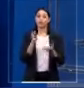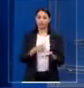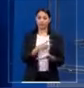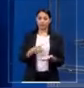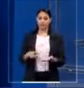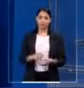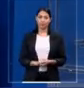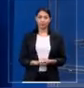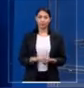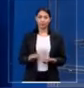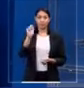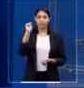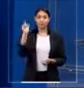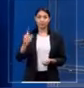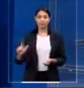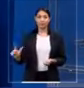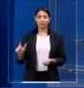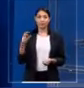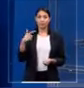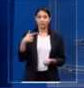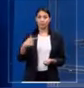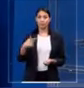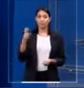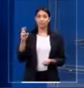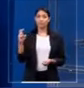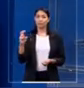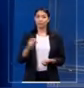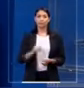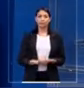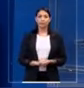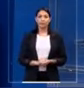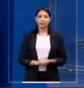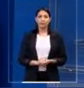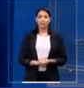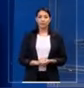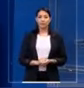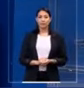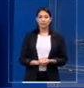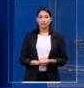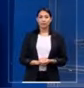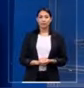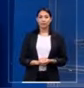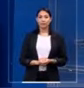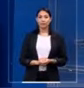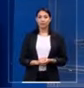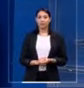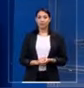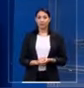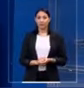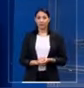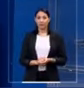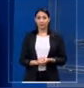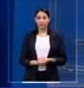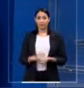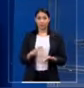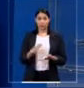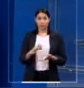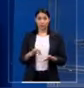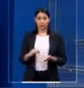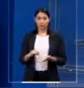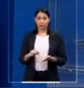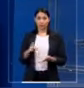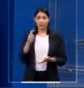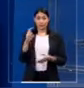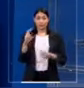Quina. Bola azul, número 75. Azul, 75. Confira